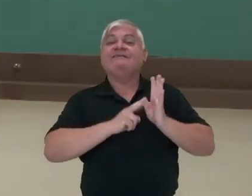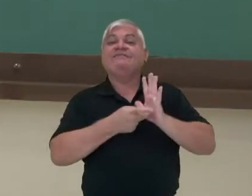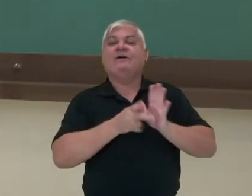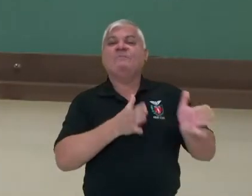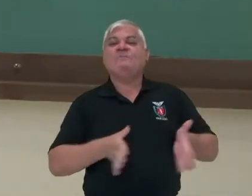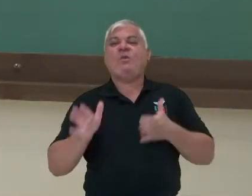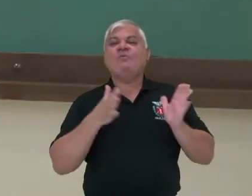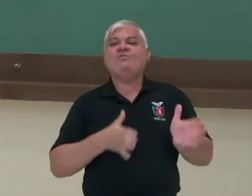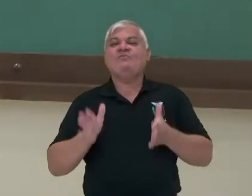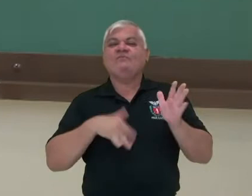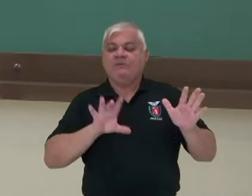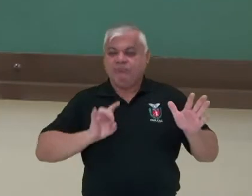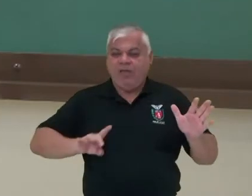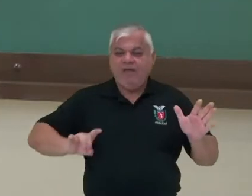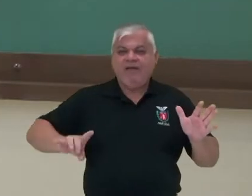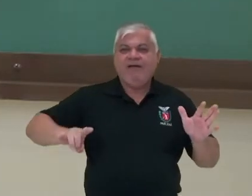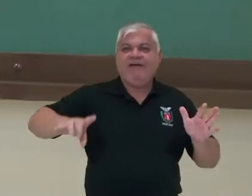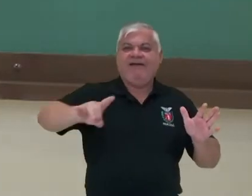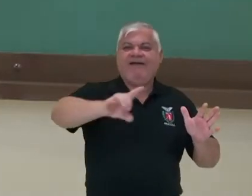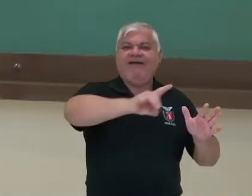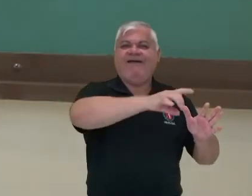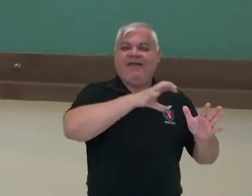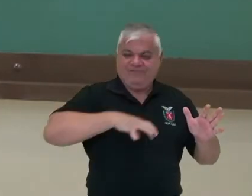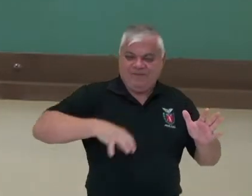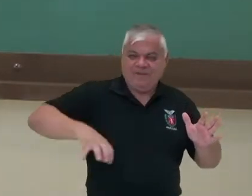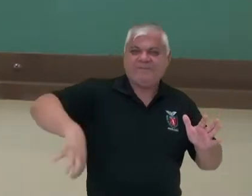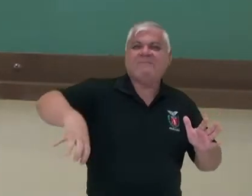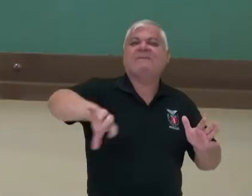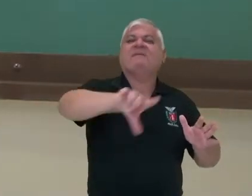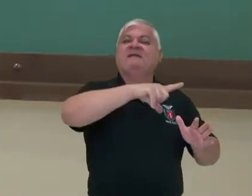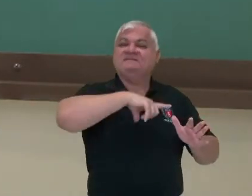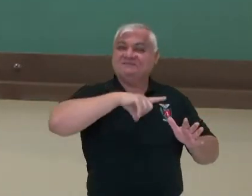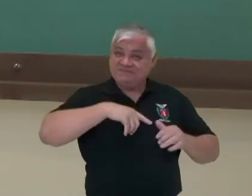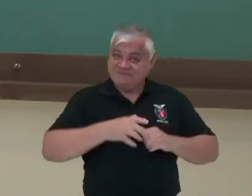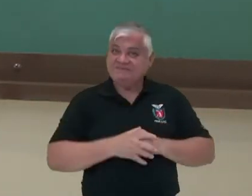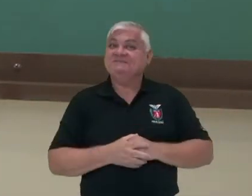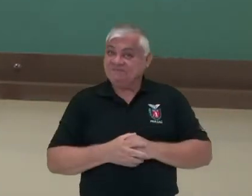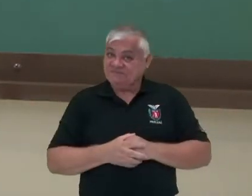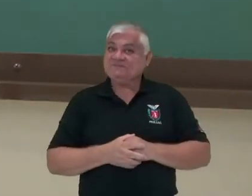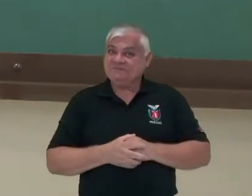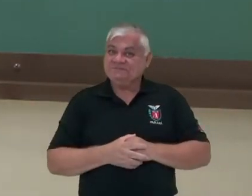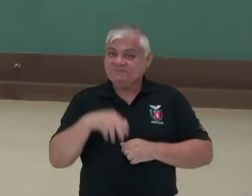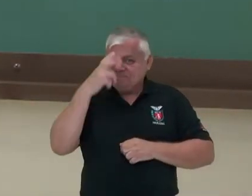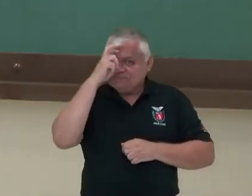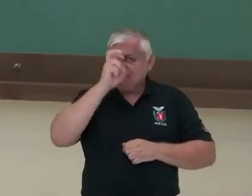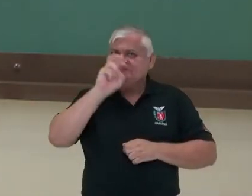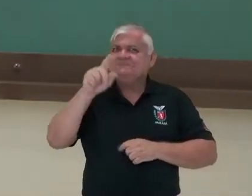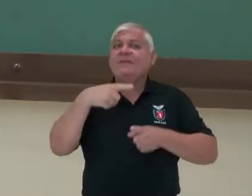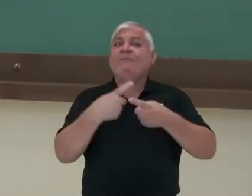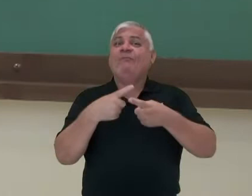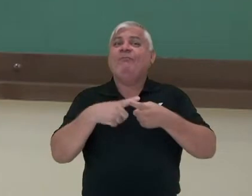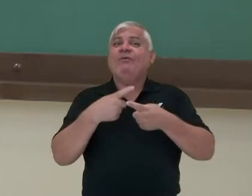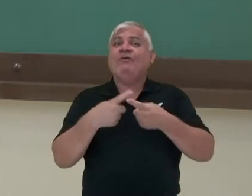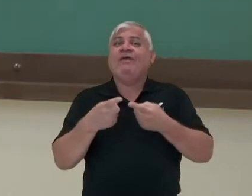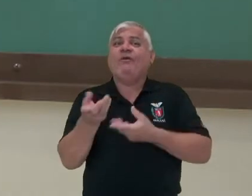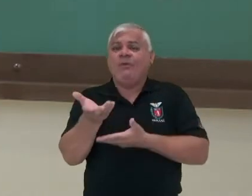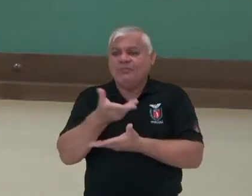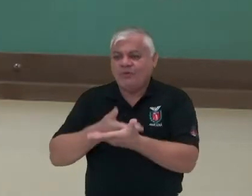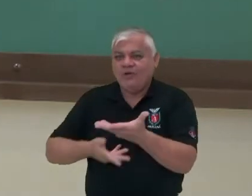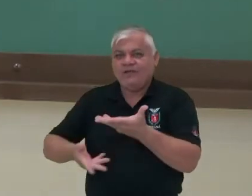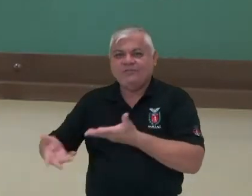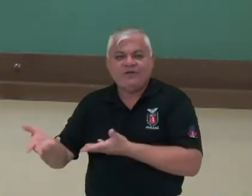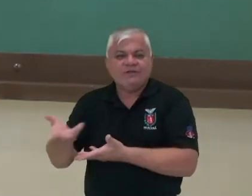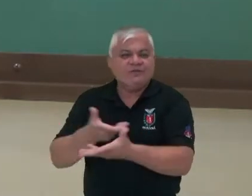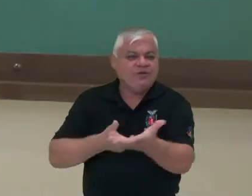que cada ailu tinha, cada região, cada cidade-estado tinha, tá? Porque eles tinham que fazer essas trocas